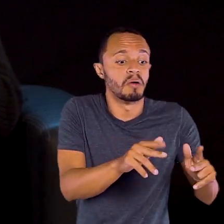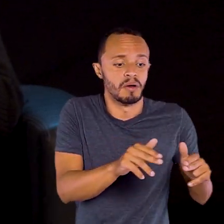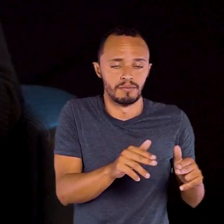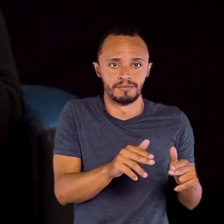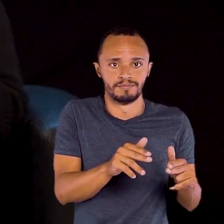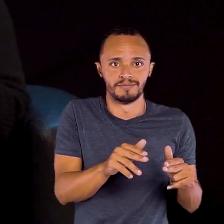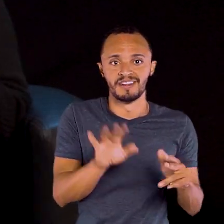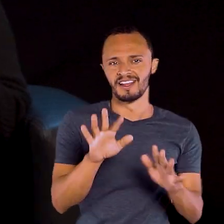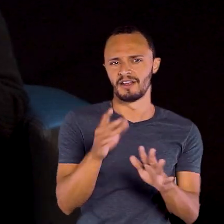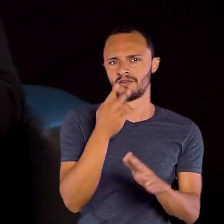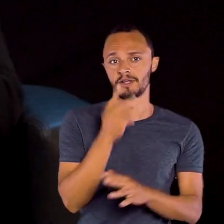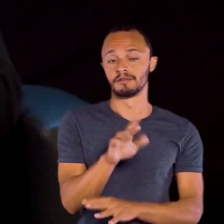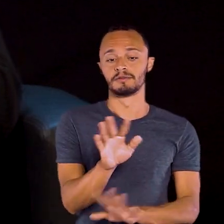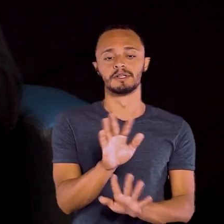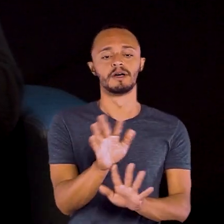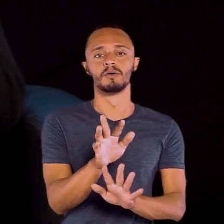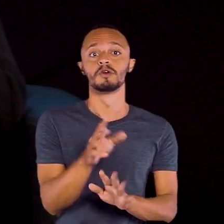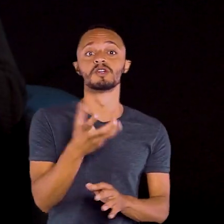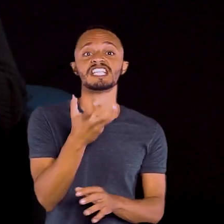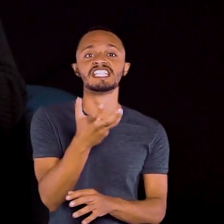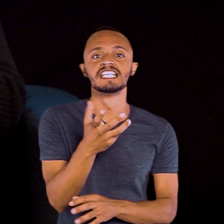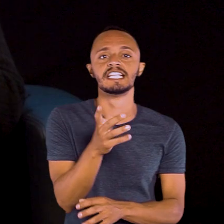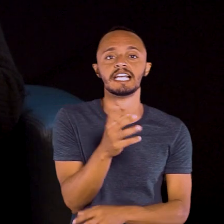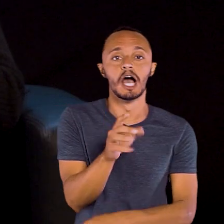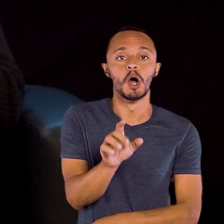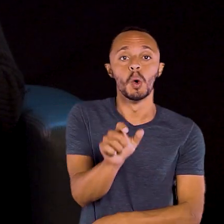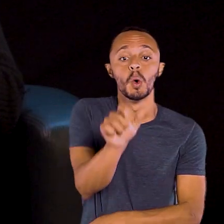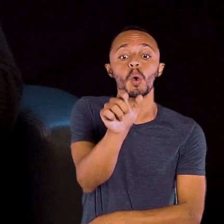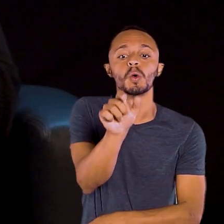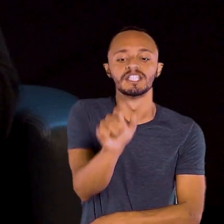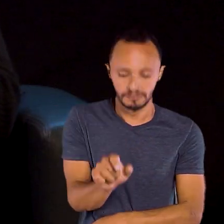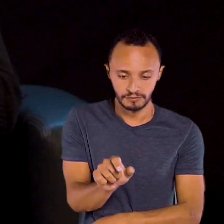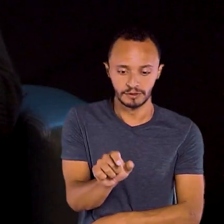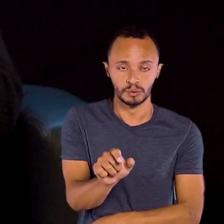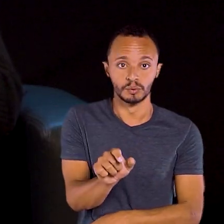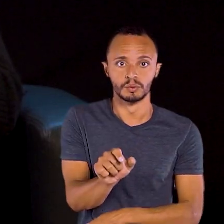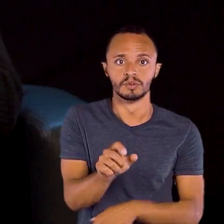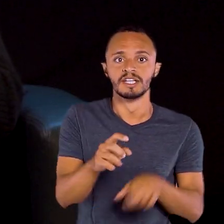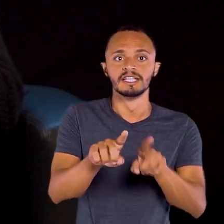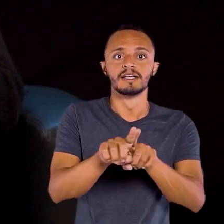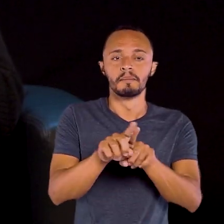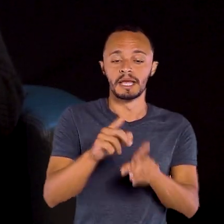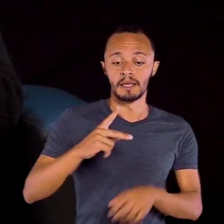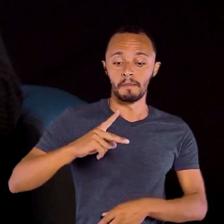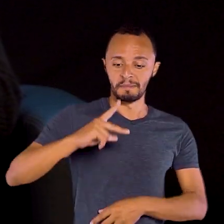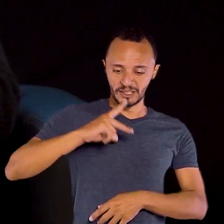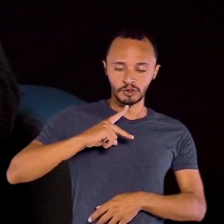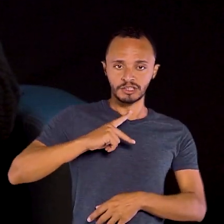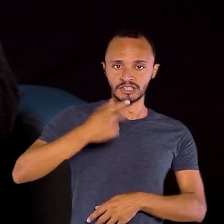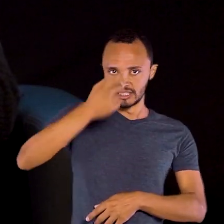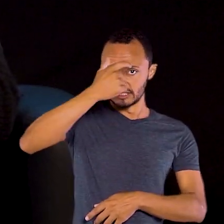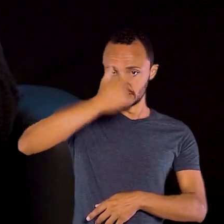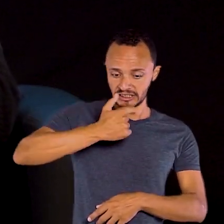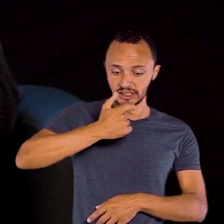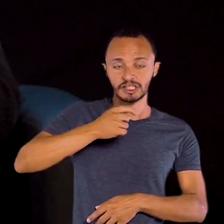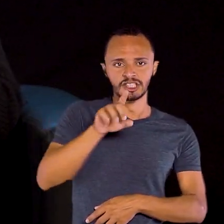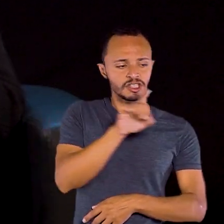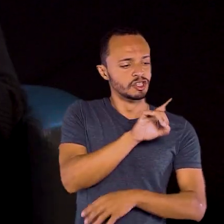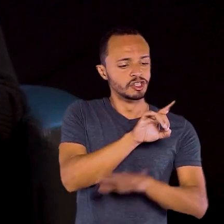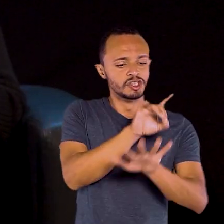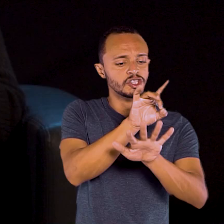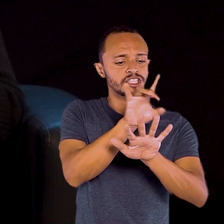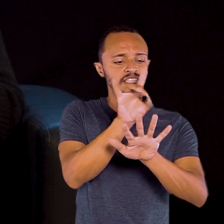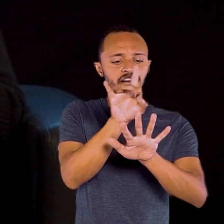indivíduo, a personalidade de cada um. Ele é um homem que nasceu livre, que tem outro pertencimento.